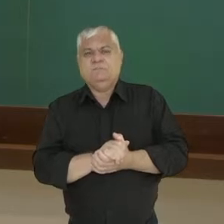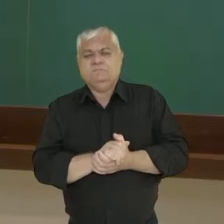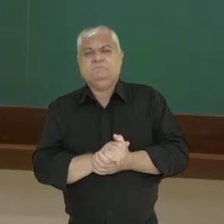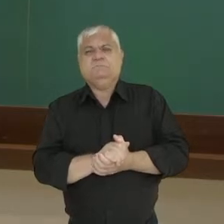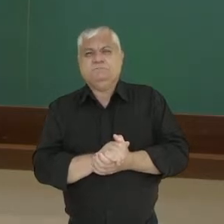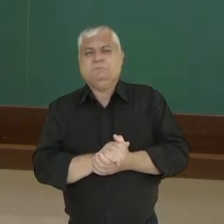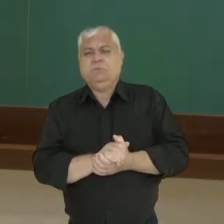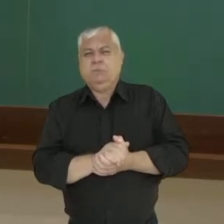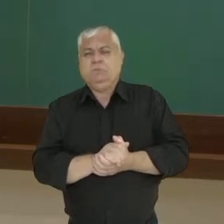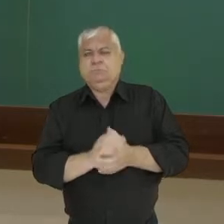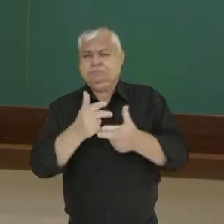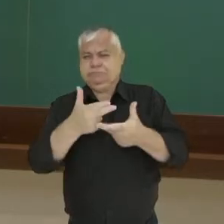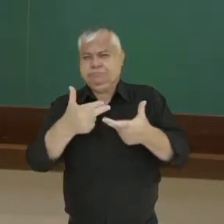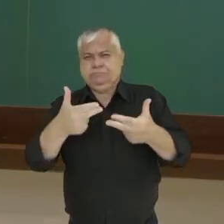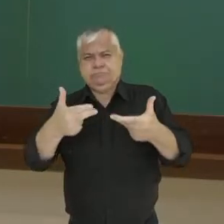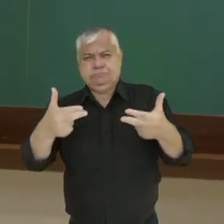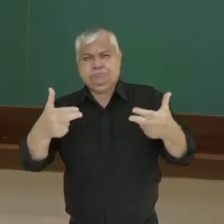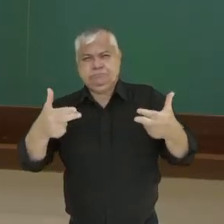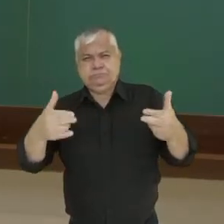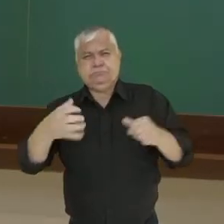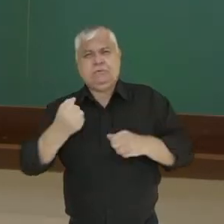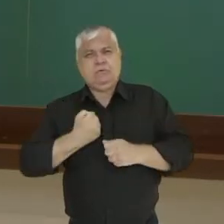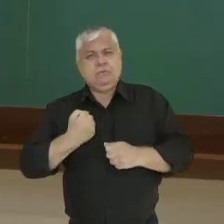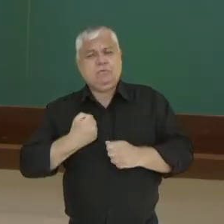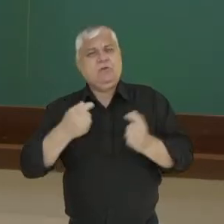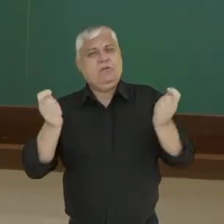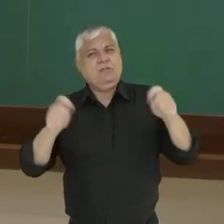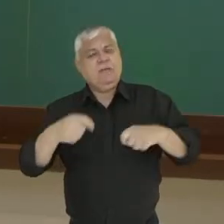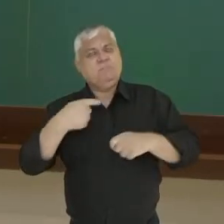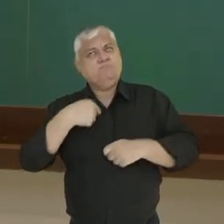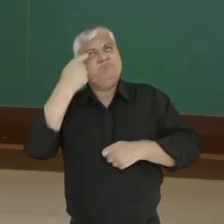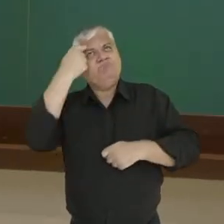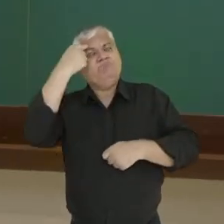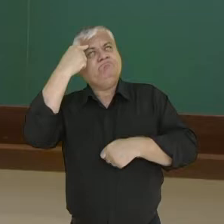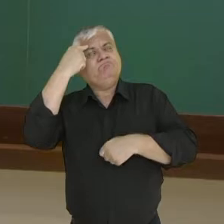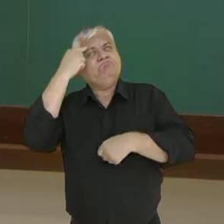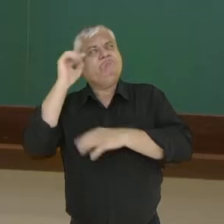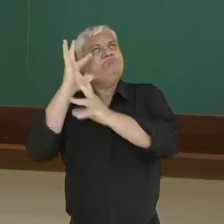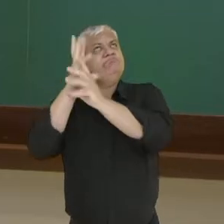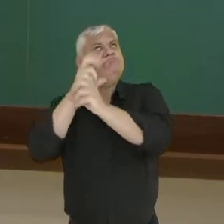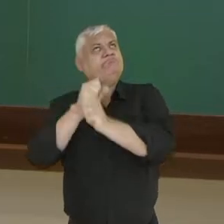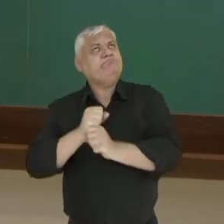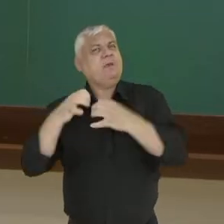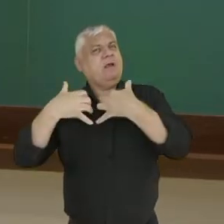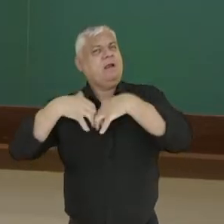Muito dos logaritmos nós podemos calcular mentalmente. Vocês sabem por quê?